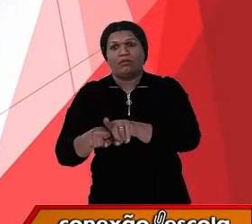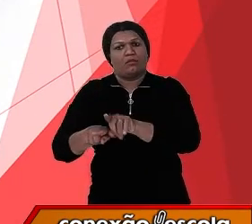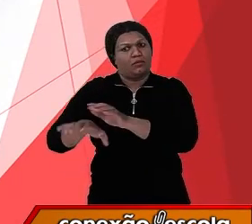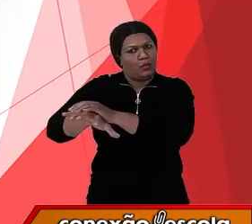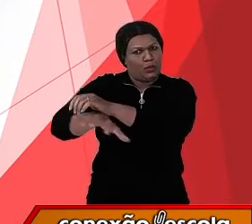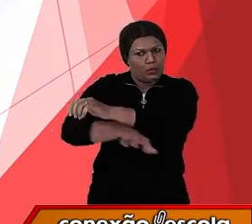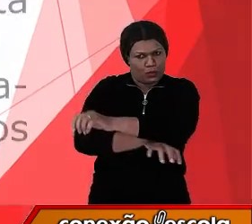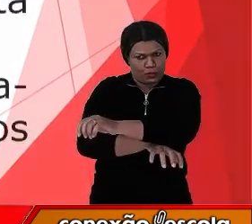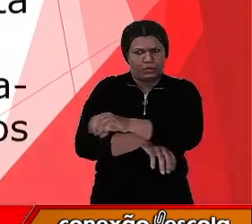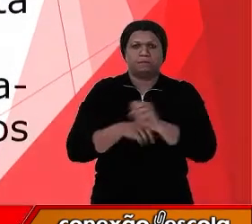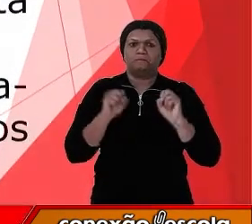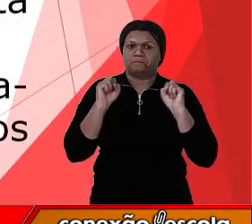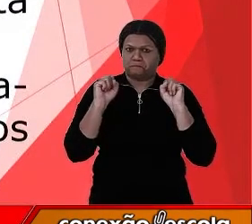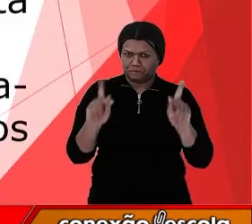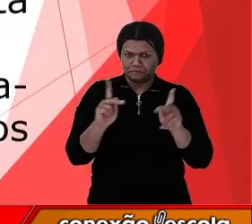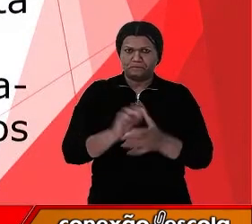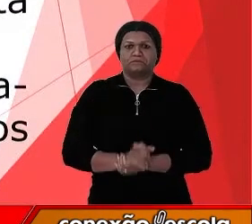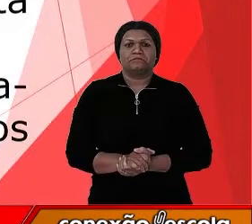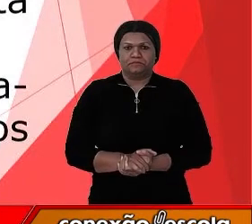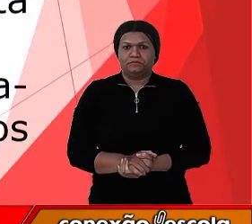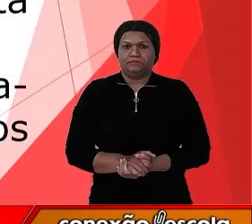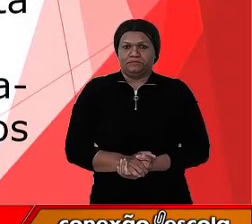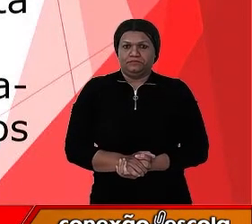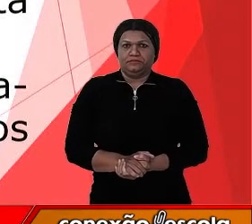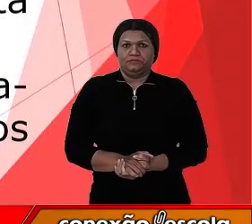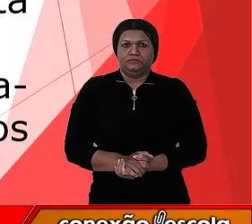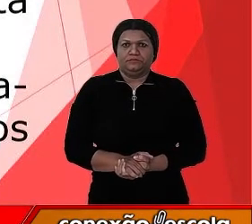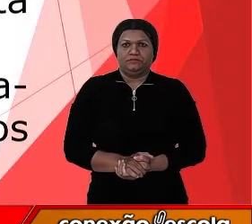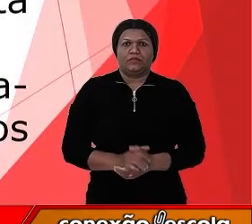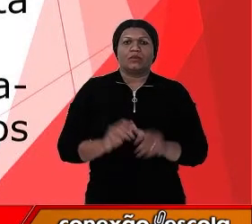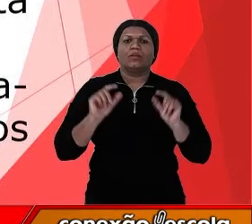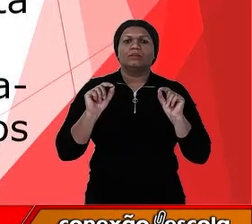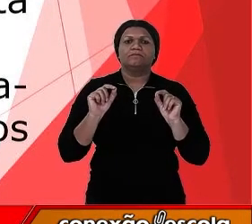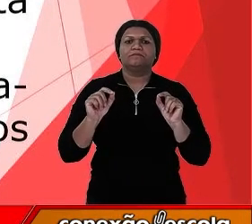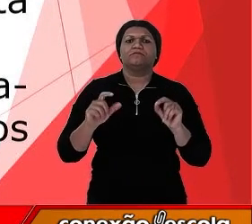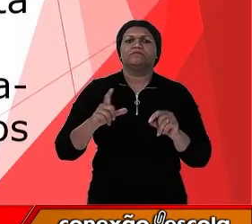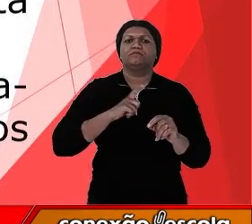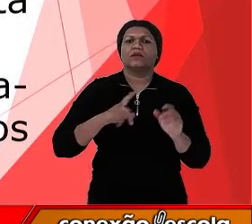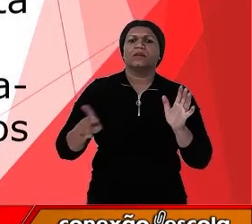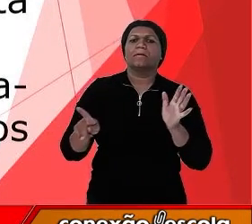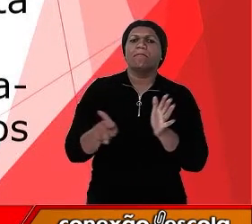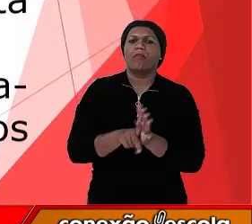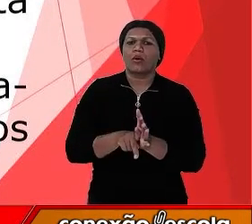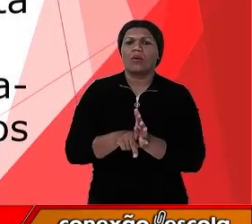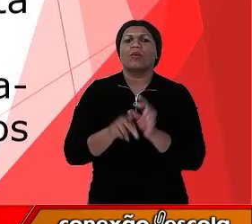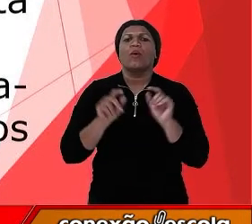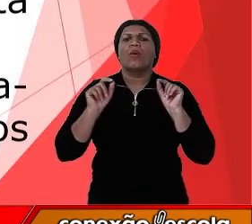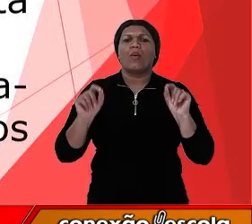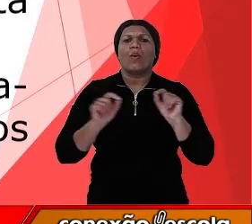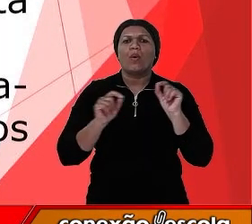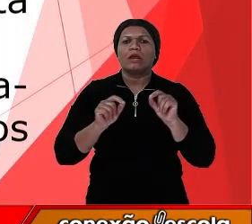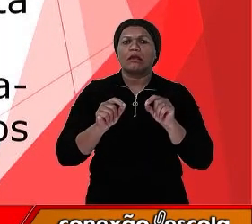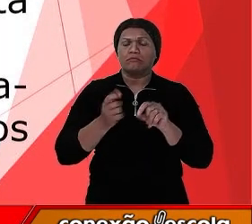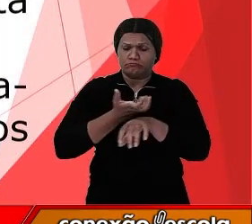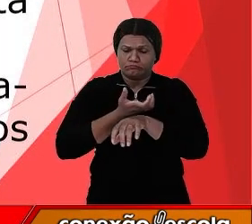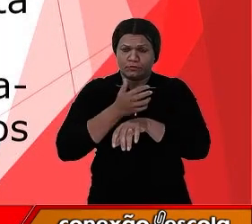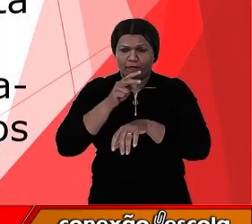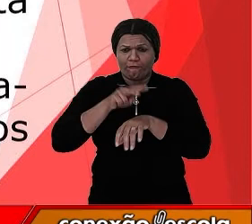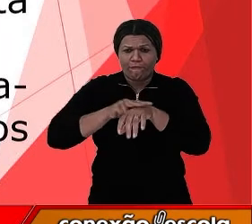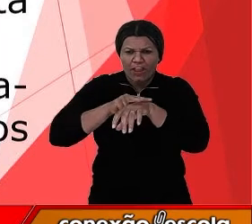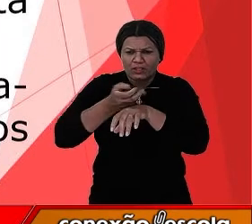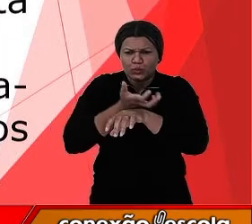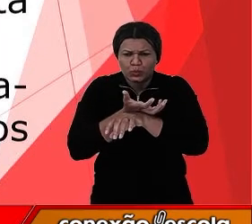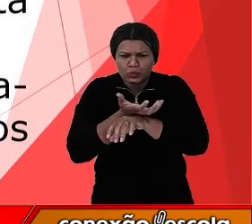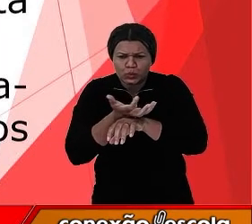flora Ok meus amigos a vegetação a vegetação pode ser